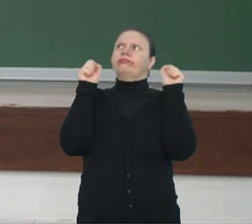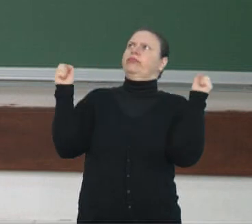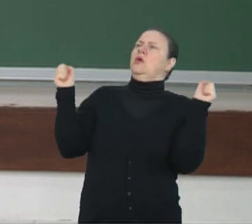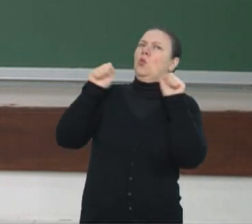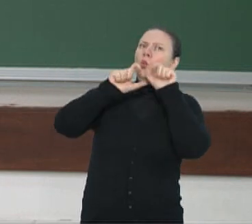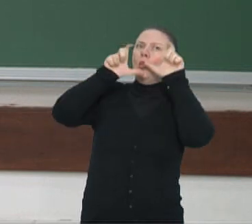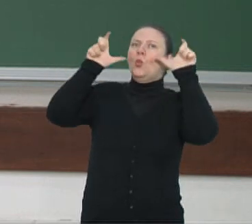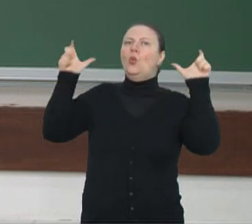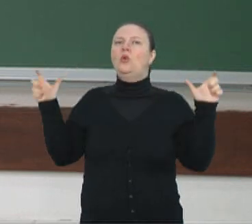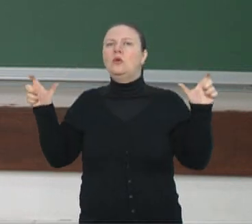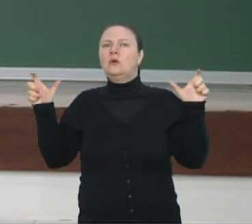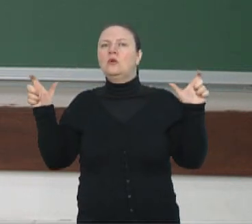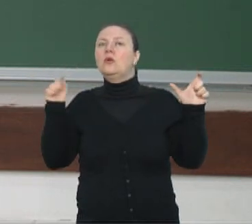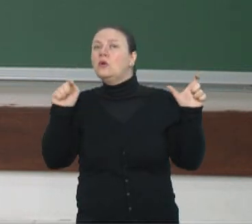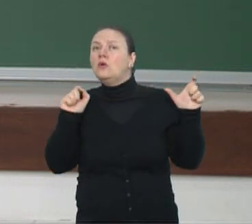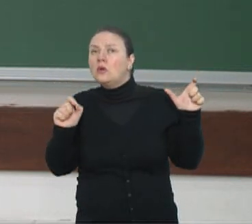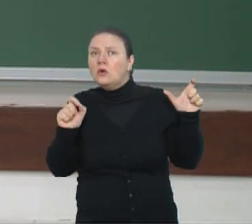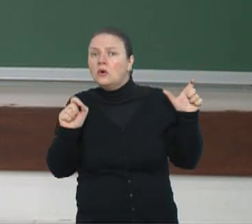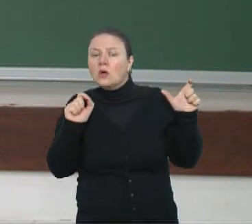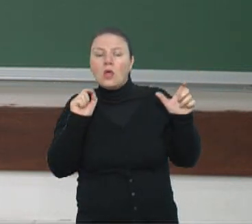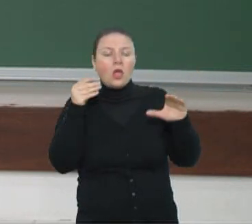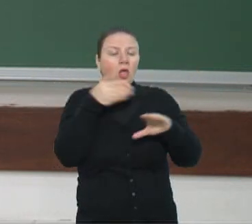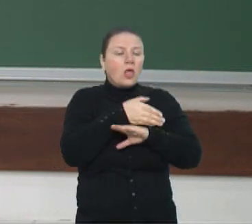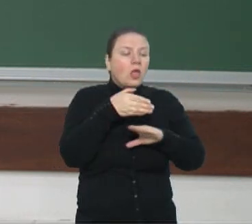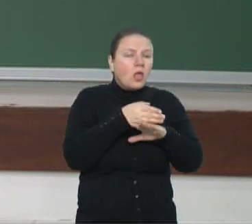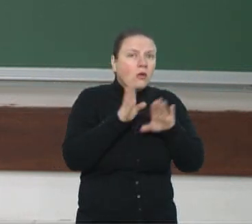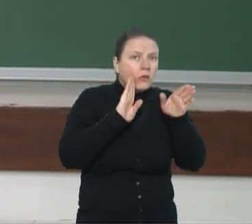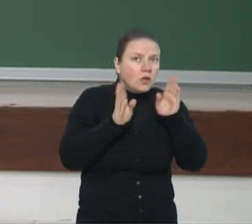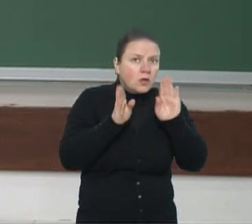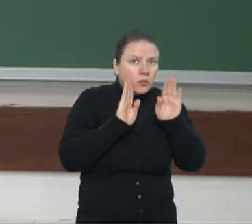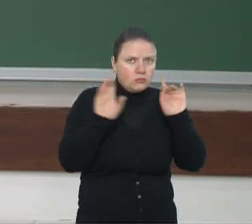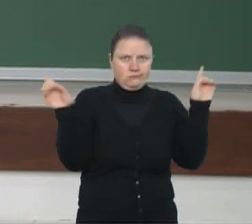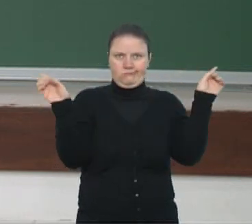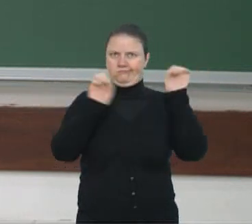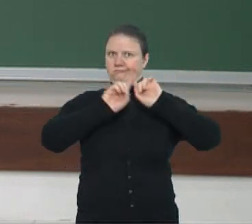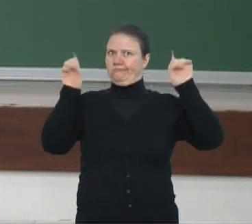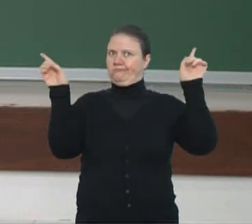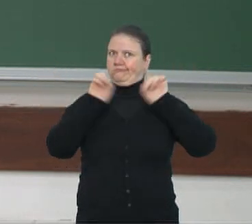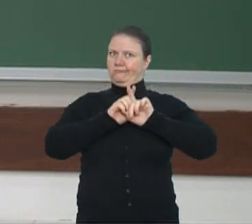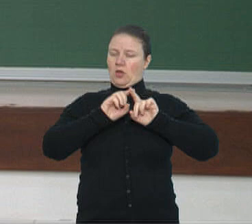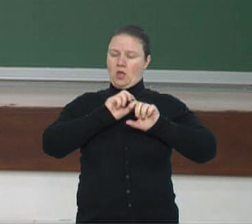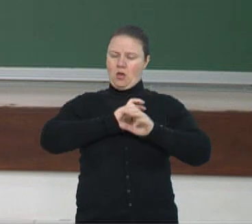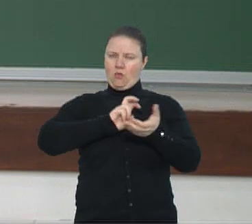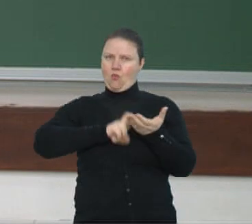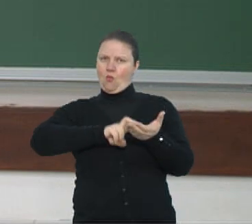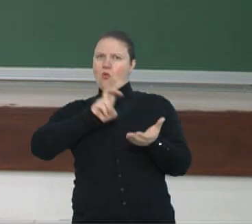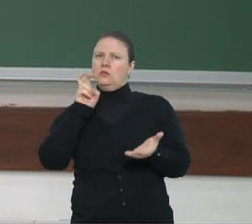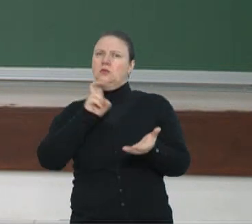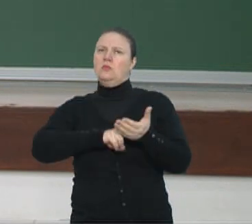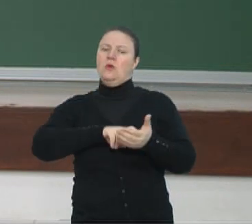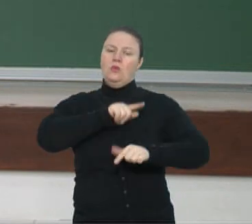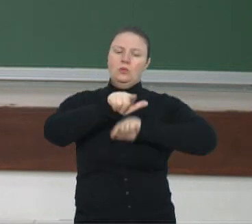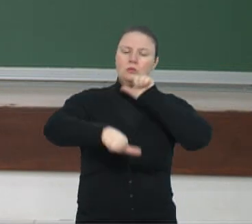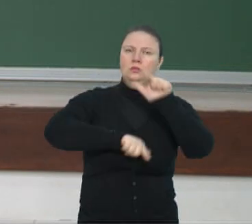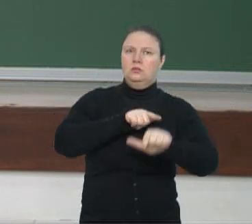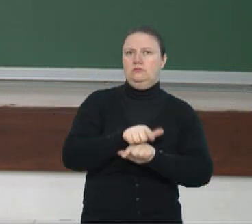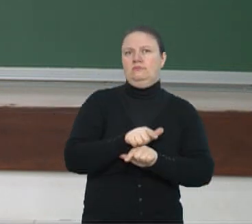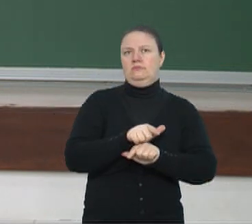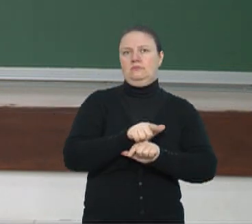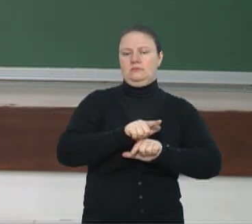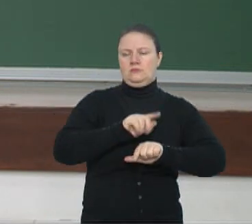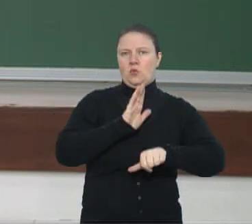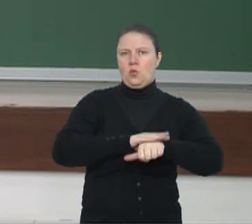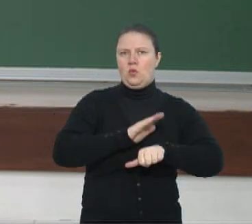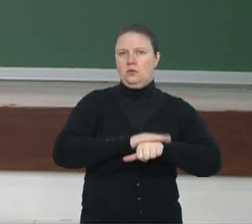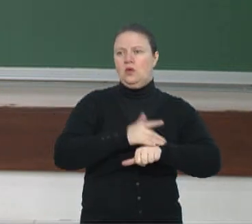quê? Para atualizar o Facebook? Não, tem que acordar cedo para ir trabalhar, para ir pegar no batente. Não para você fazer